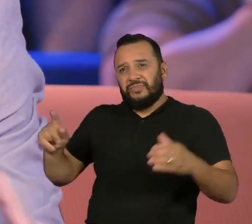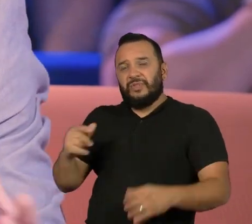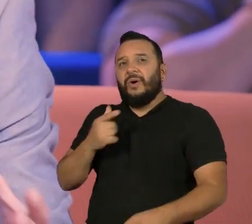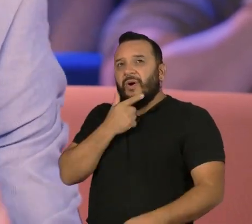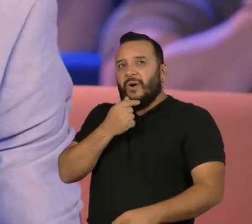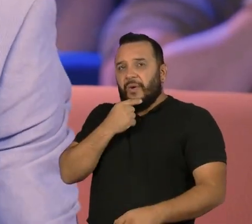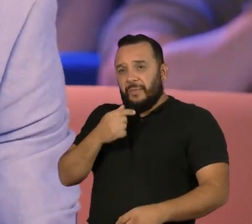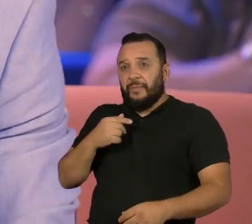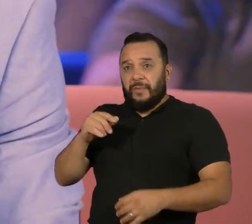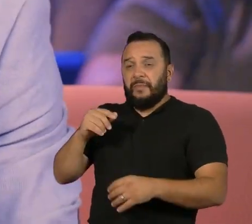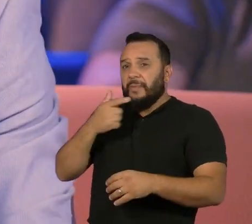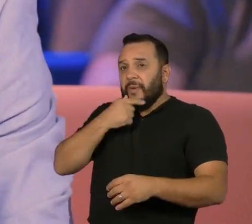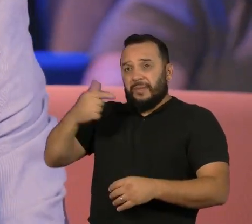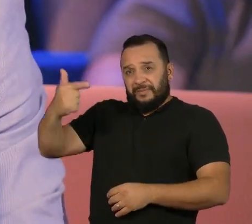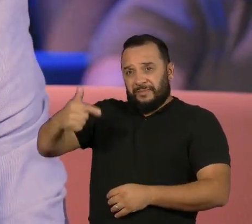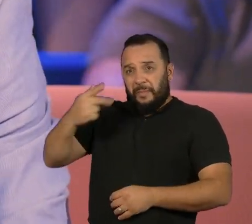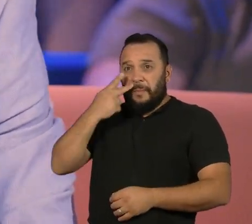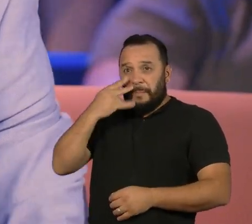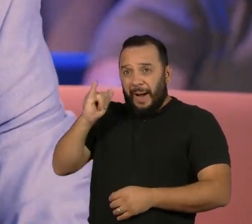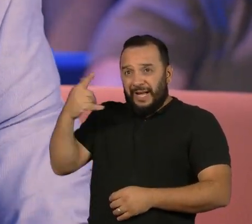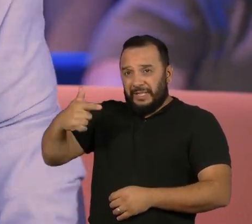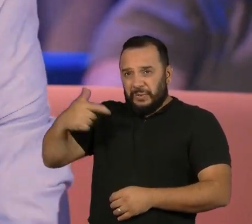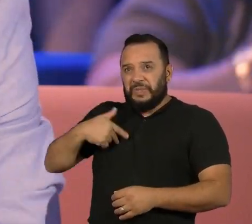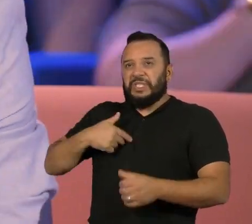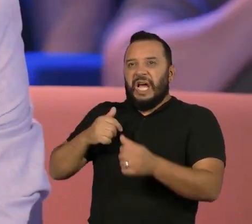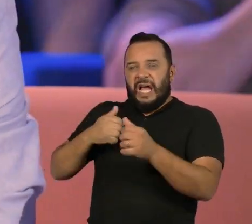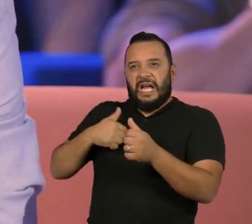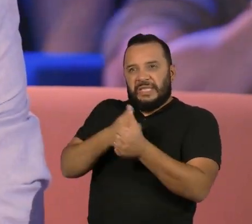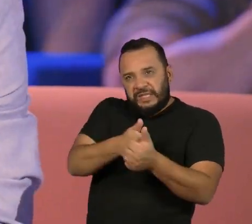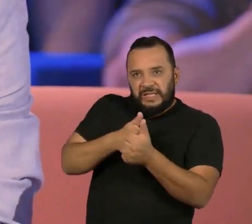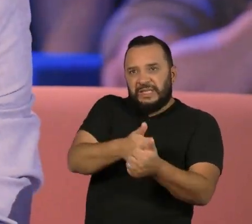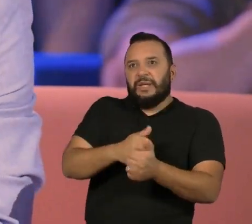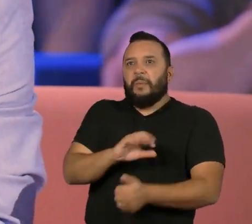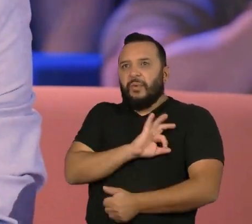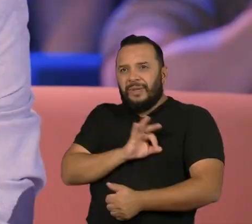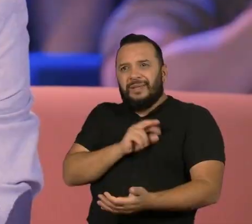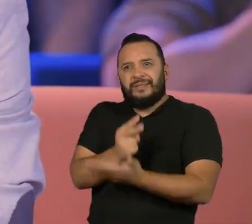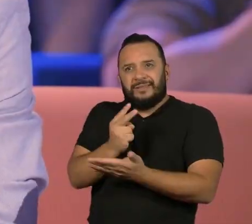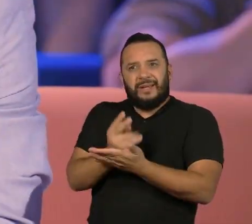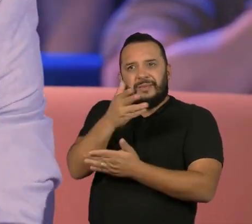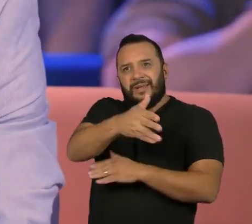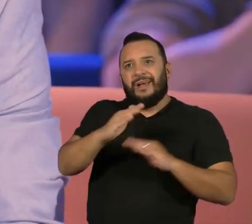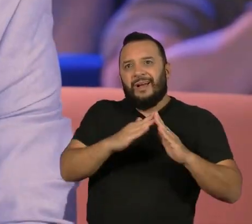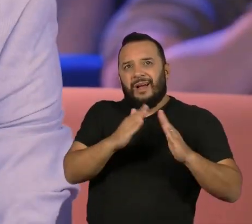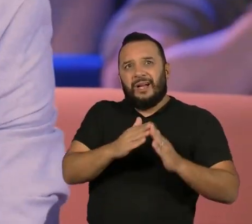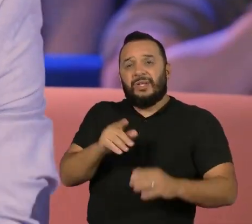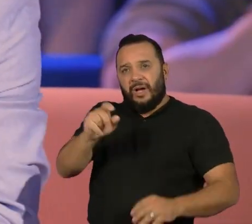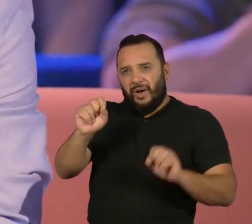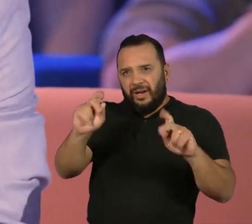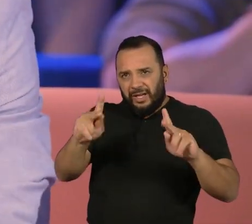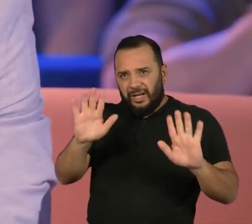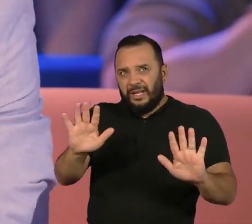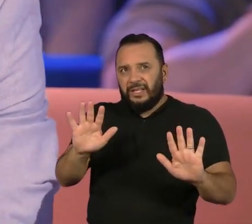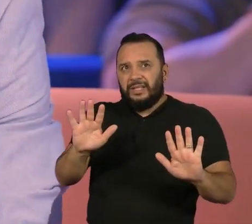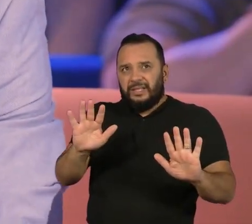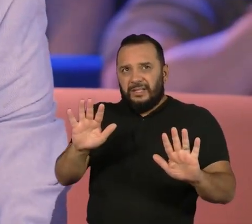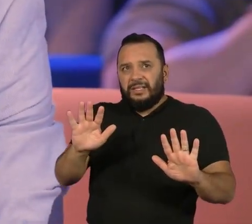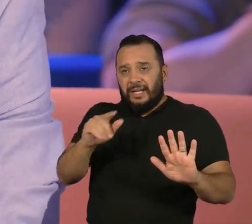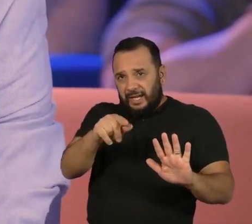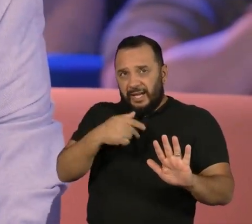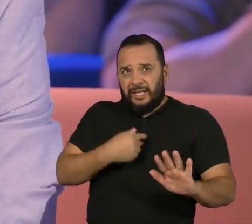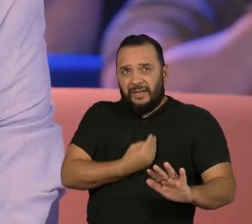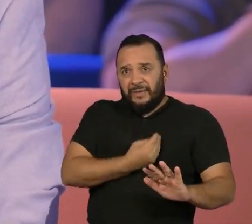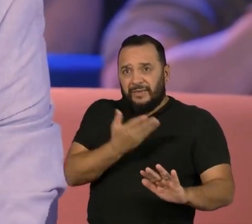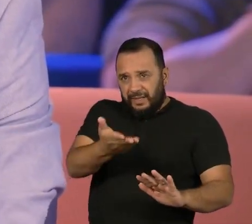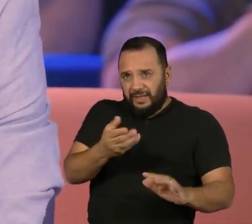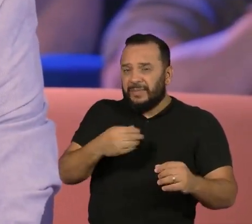era isso, meu padrasto ela separou, ele veio atrás. Então era polícia direto em casa falando, ok, agora ele está aqui na